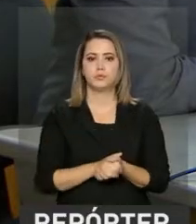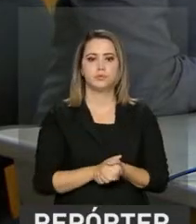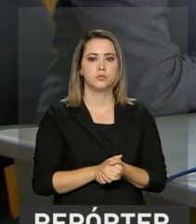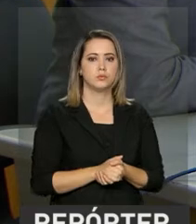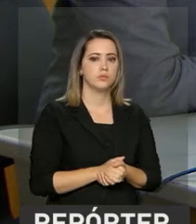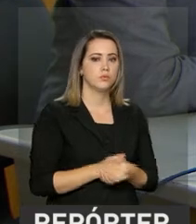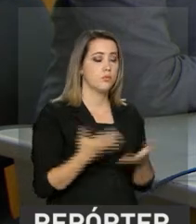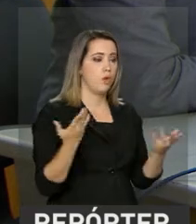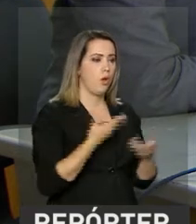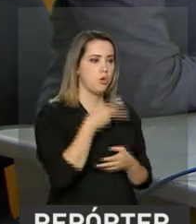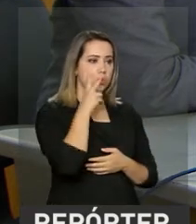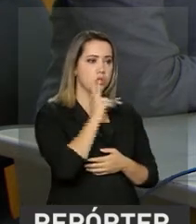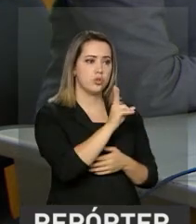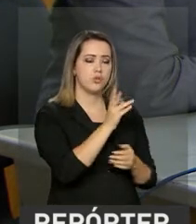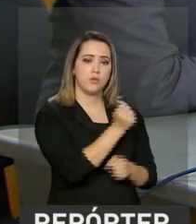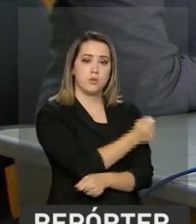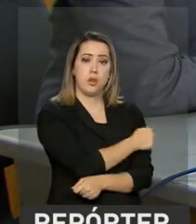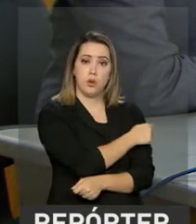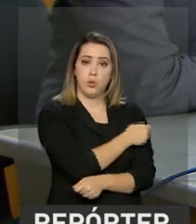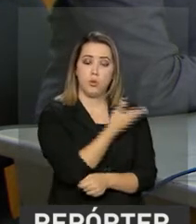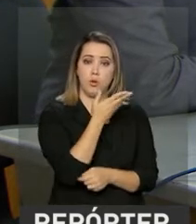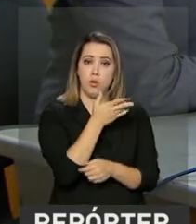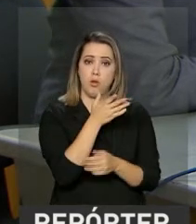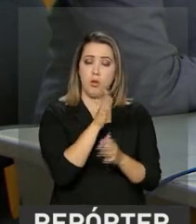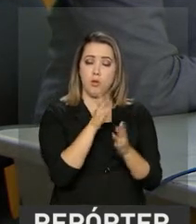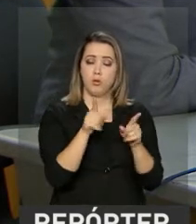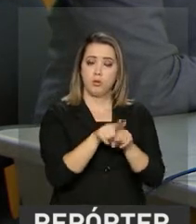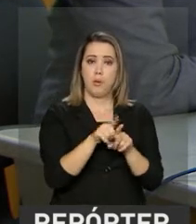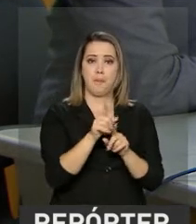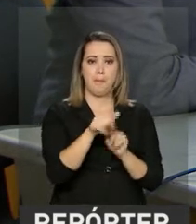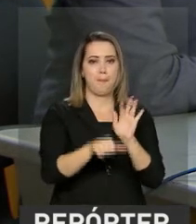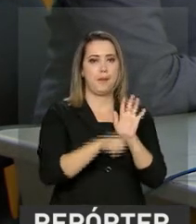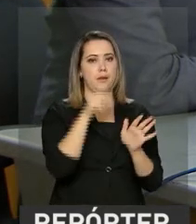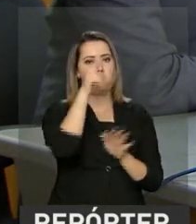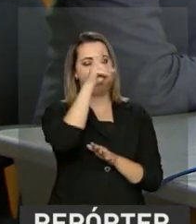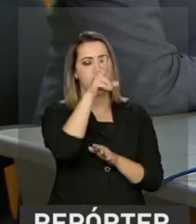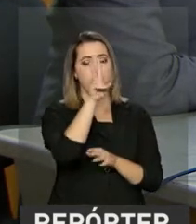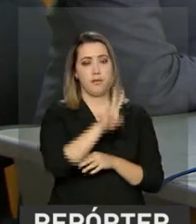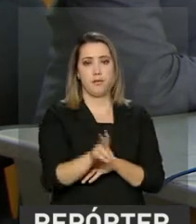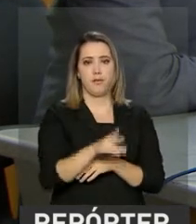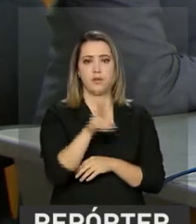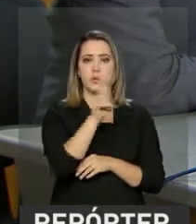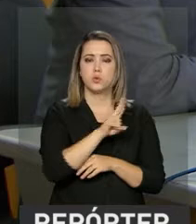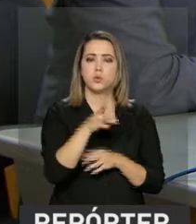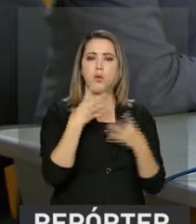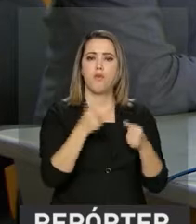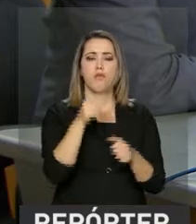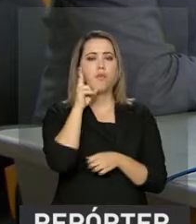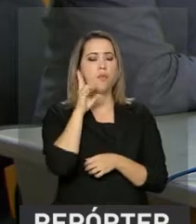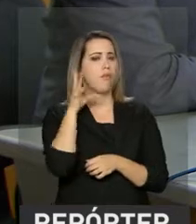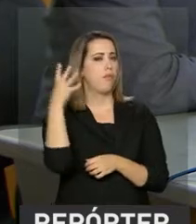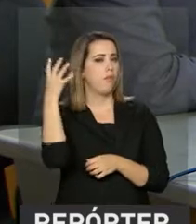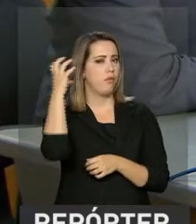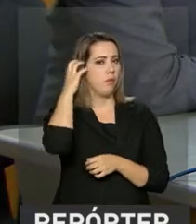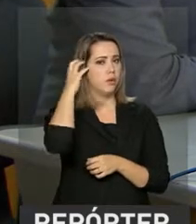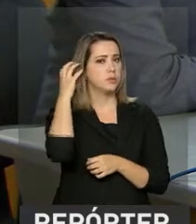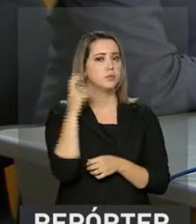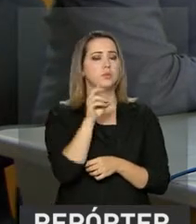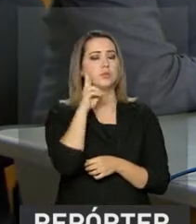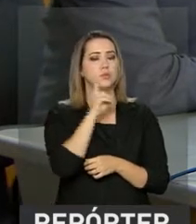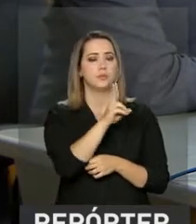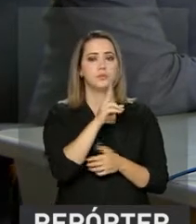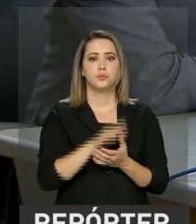nós acompanhamos um estudante que usou e jovem virtual pela primeira vez vamos ouvir junto à reportagem de o arbítrio